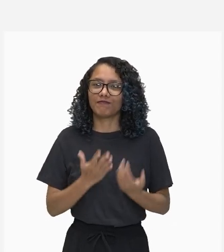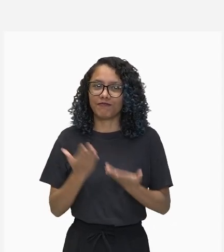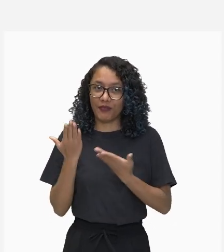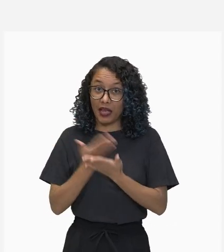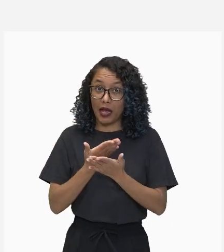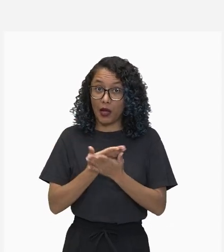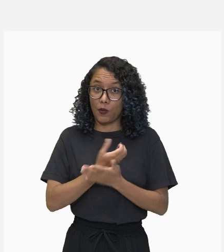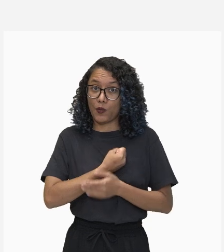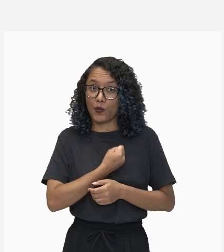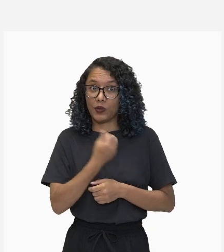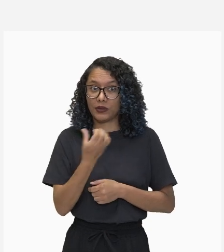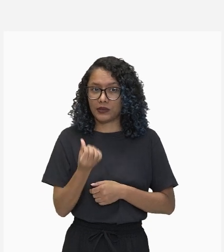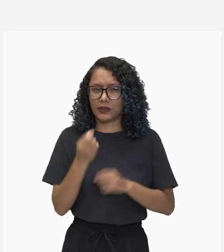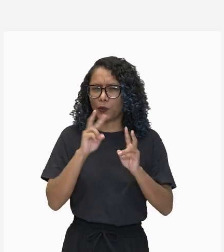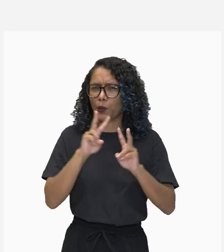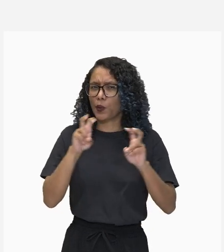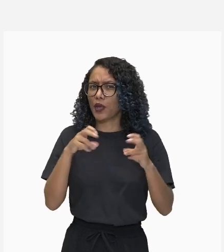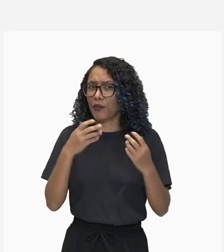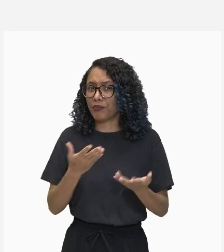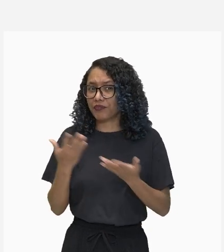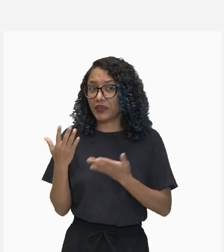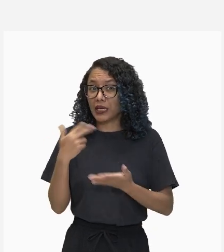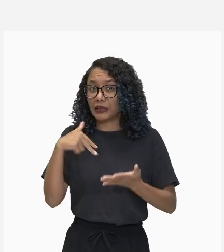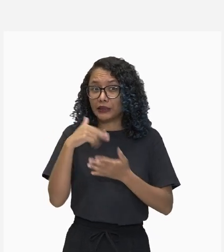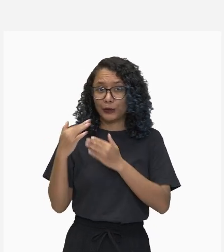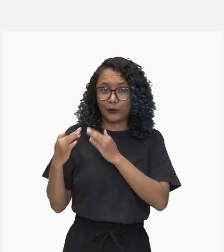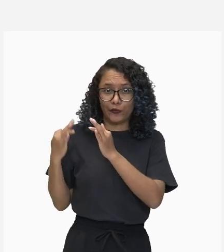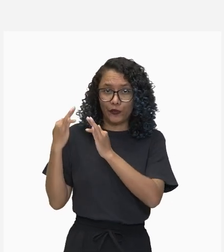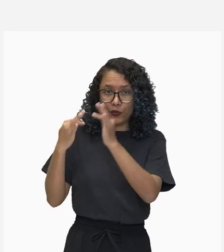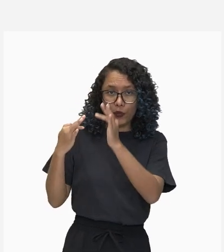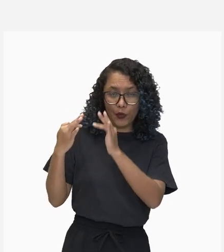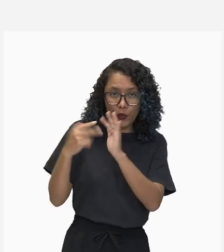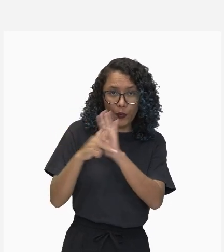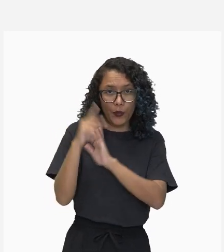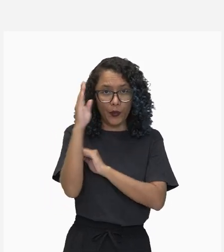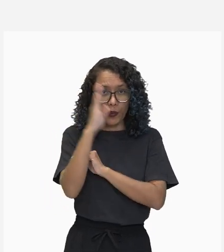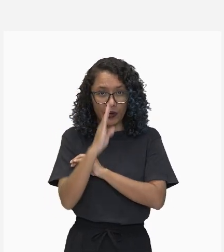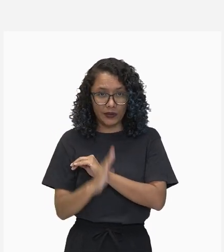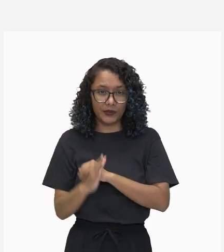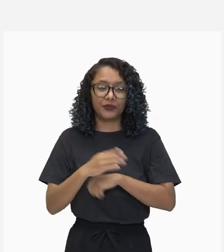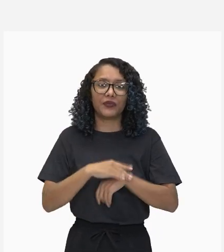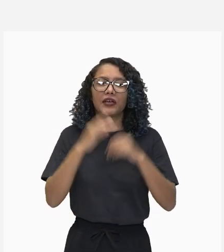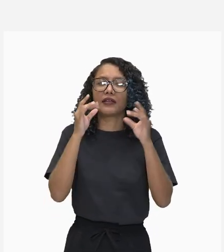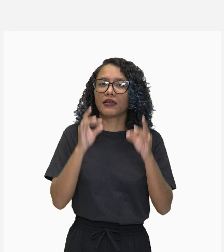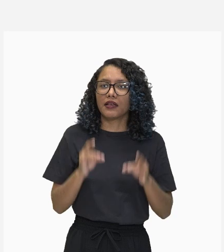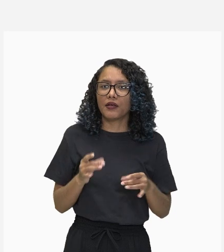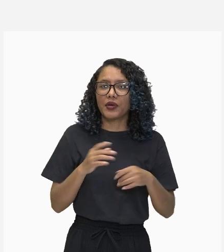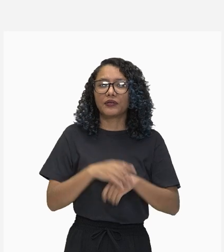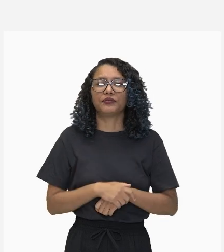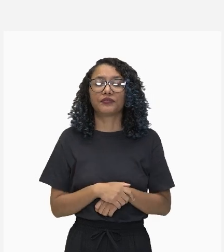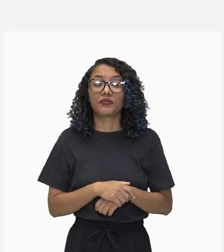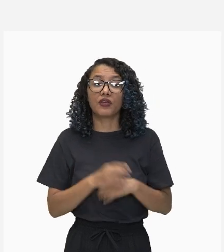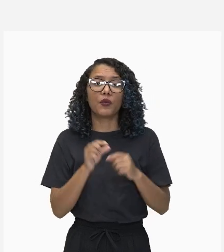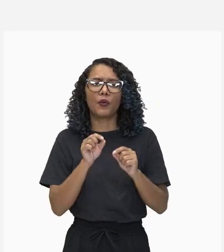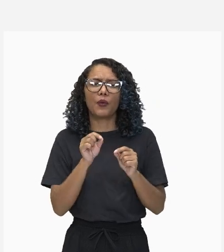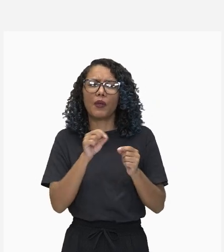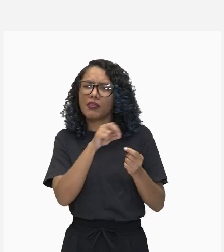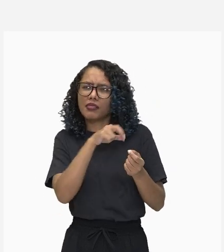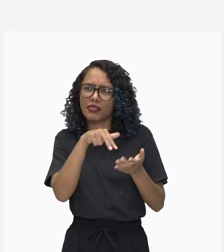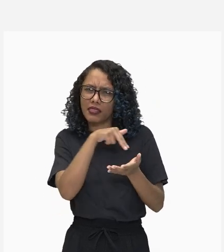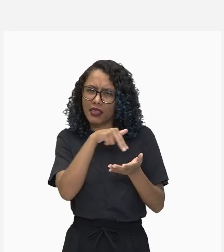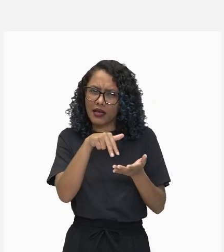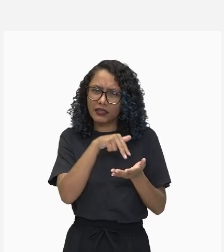número 6, objeto de conhecimento, danças folclóricas brasileiras. Detalhamento: a dança